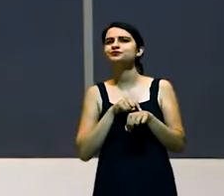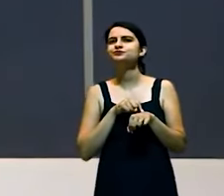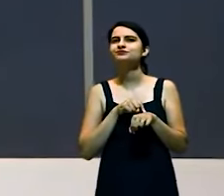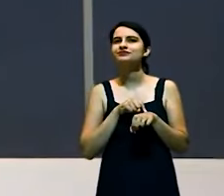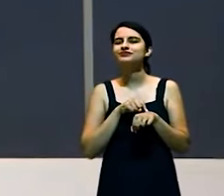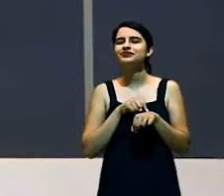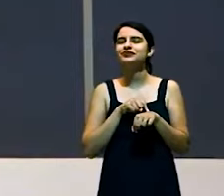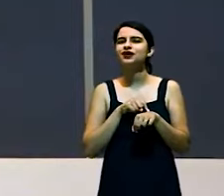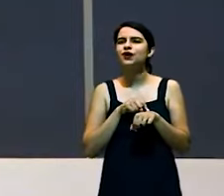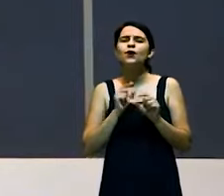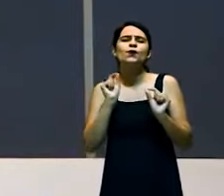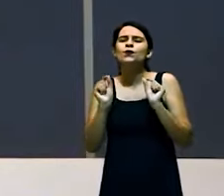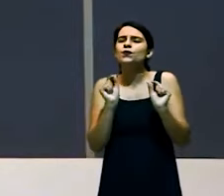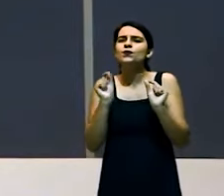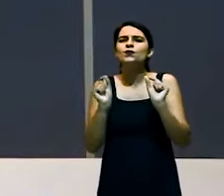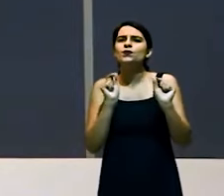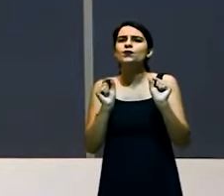O diagnóstico de Jesus